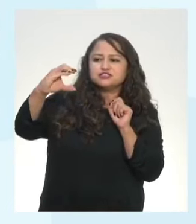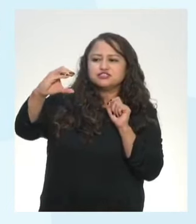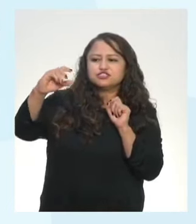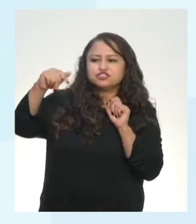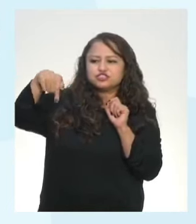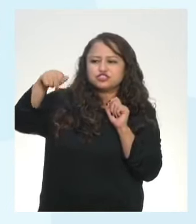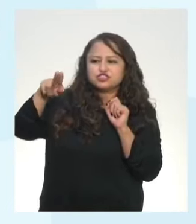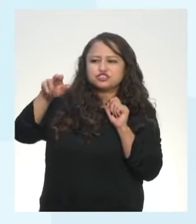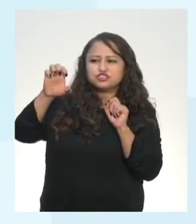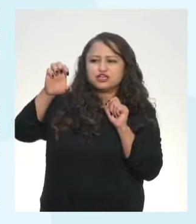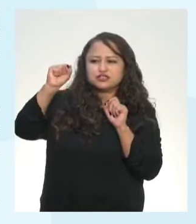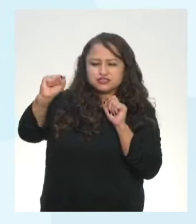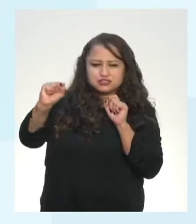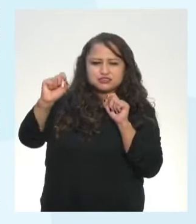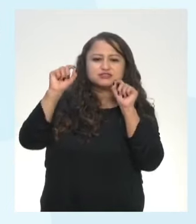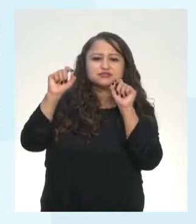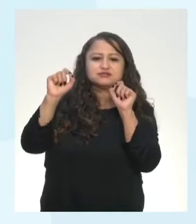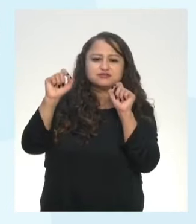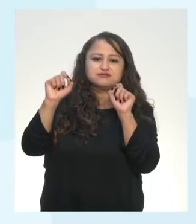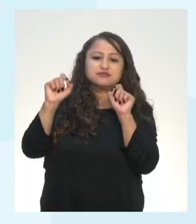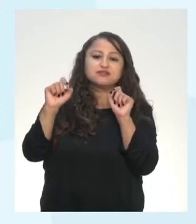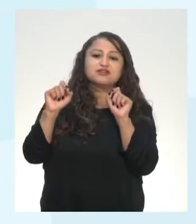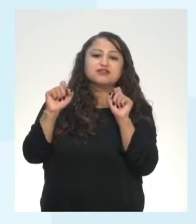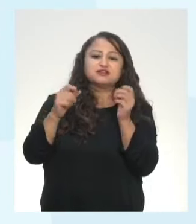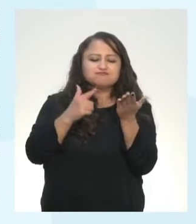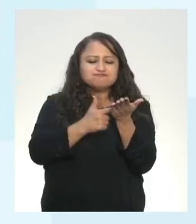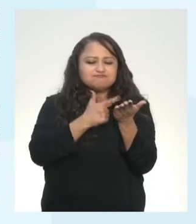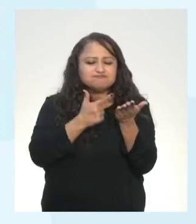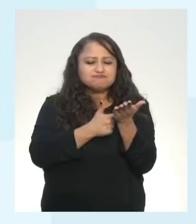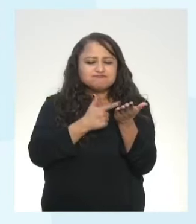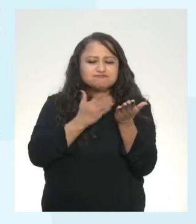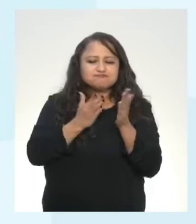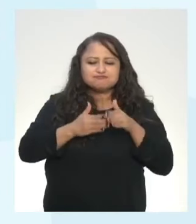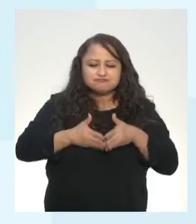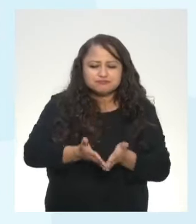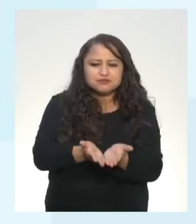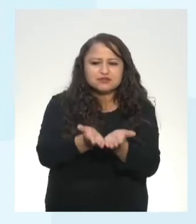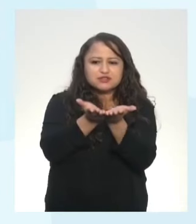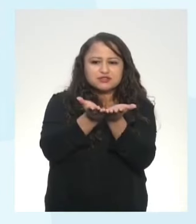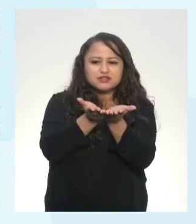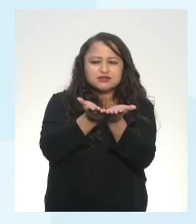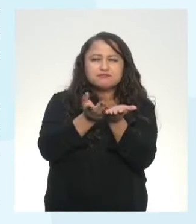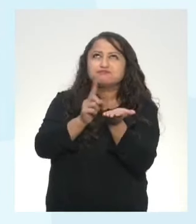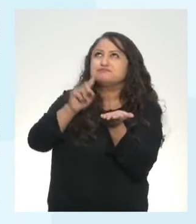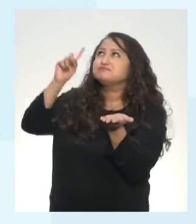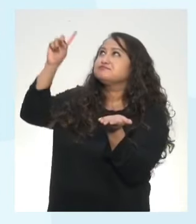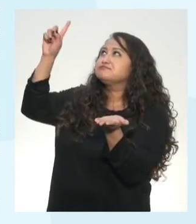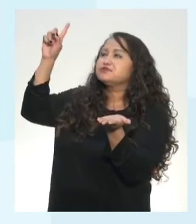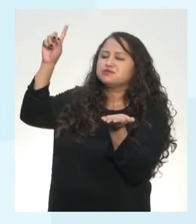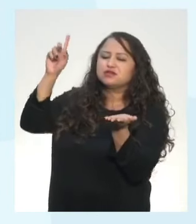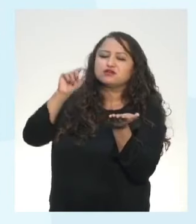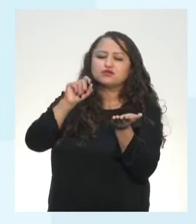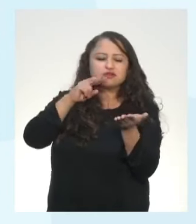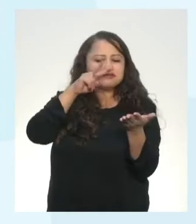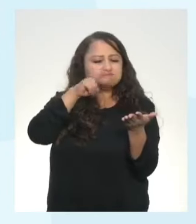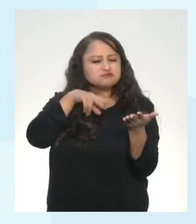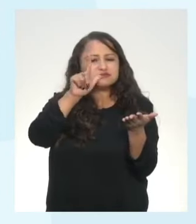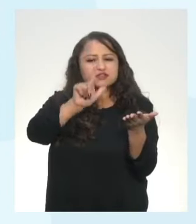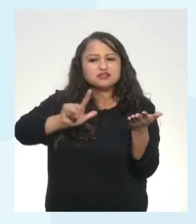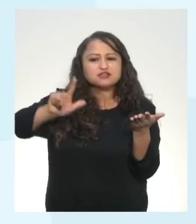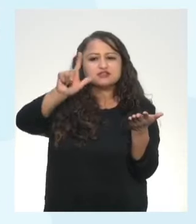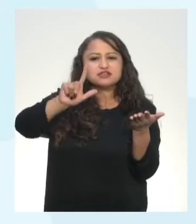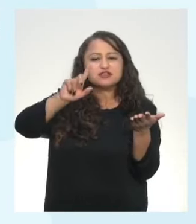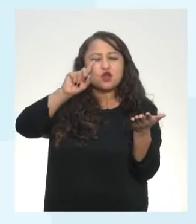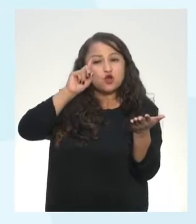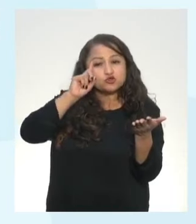Política Tirada das Sagradas Escrituras. É desta literatura que vem a ideia da teoria do direito divino